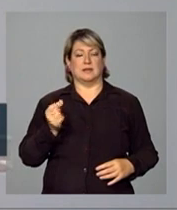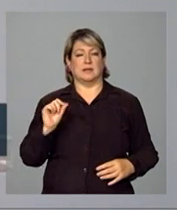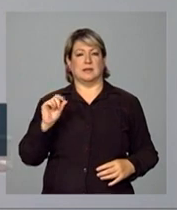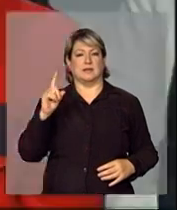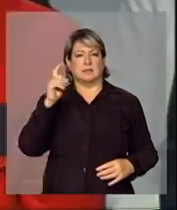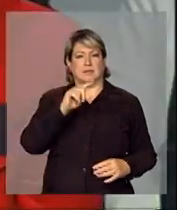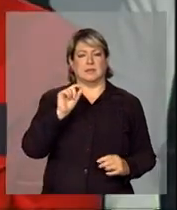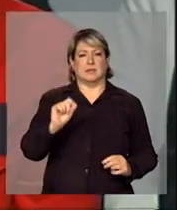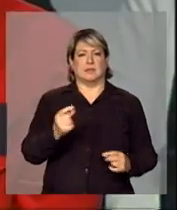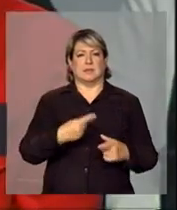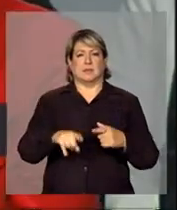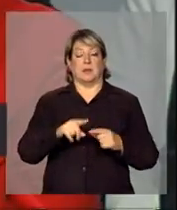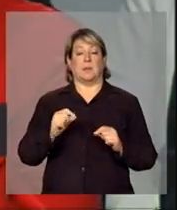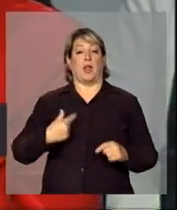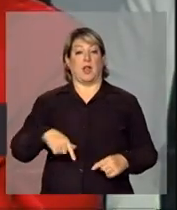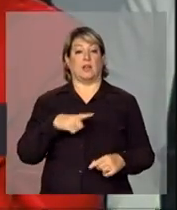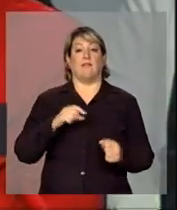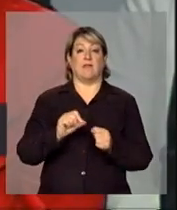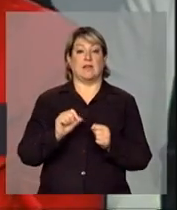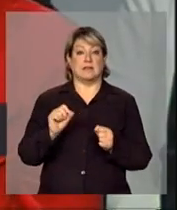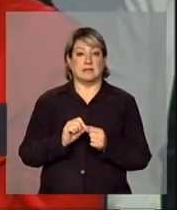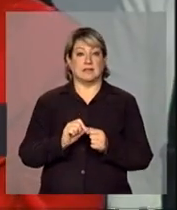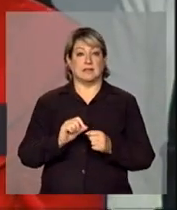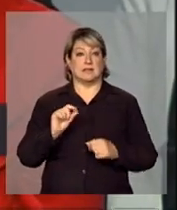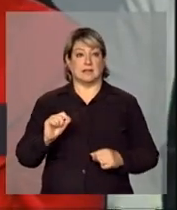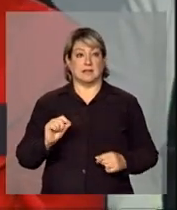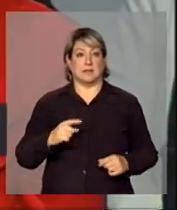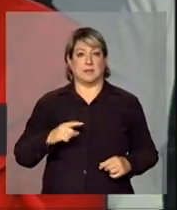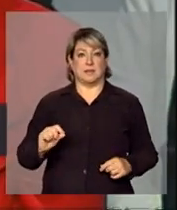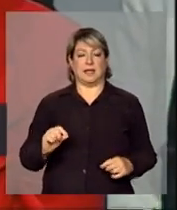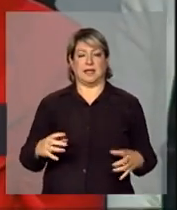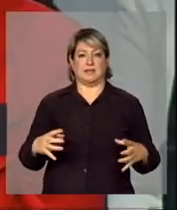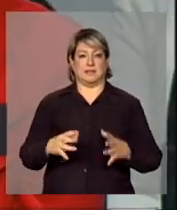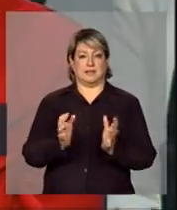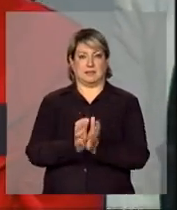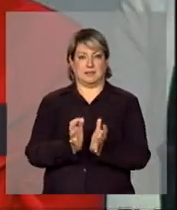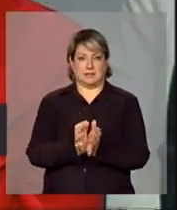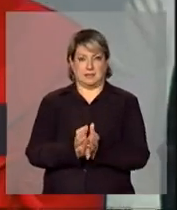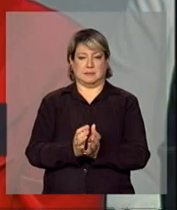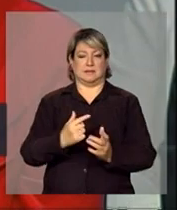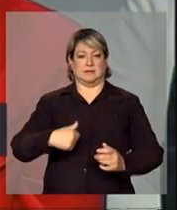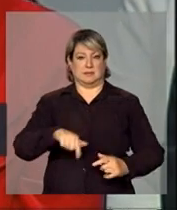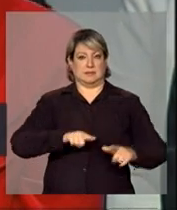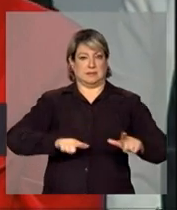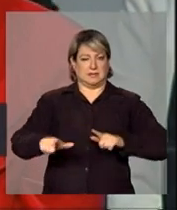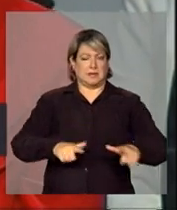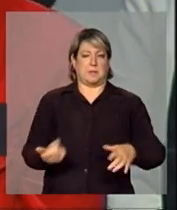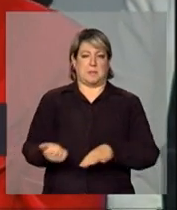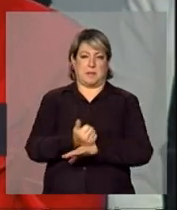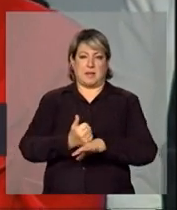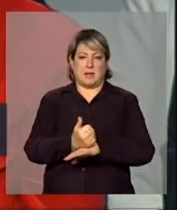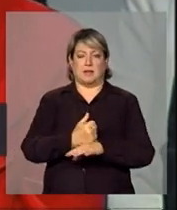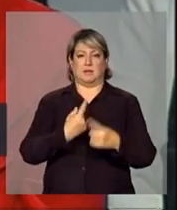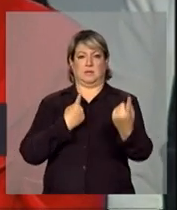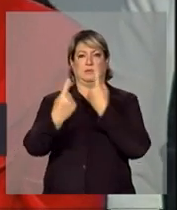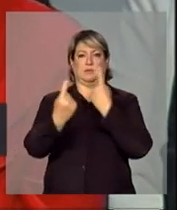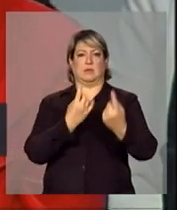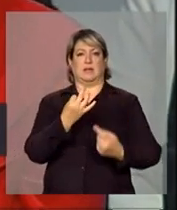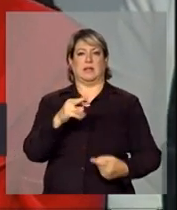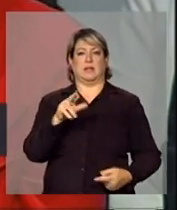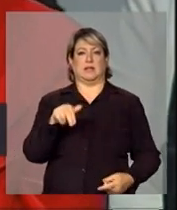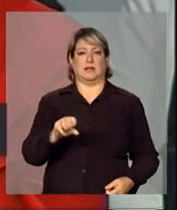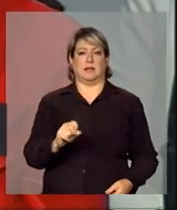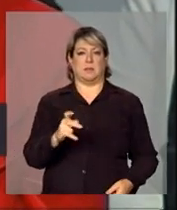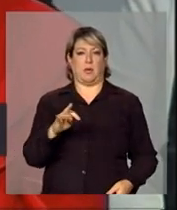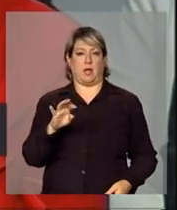estamos fazendo 14 grandes obras de mobilidade, aperfeiçoando o transporte coletivo com a inclusão dos